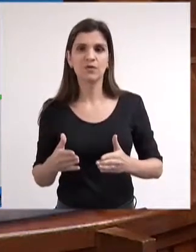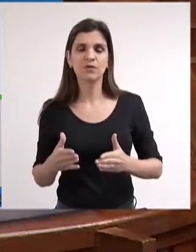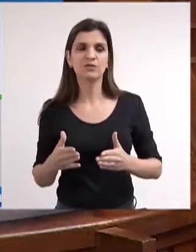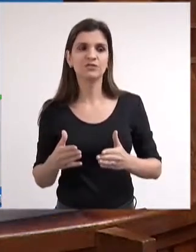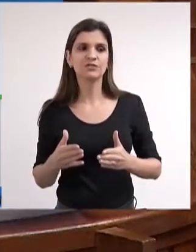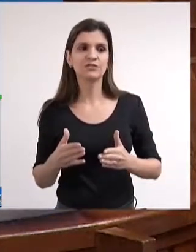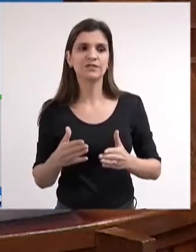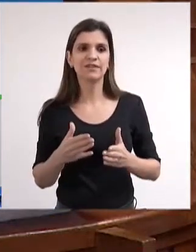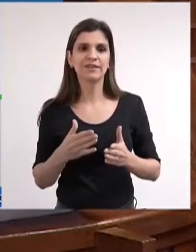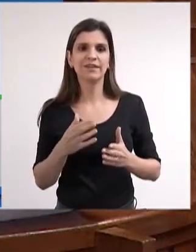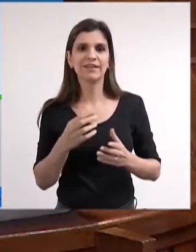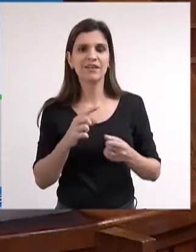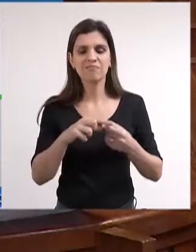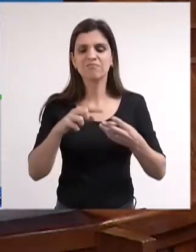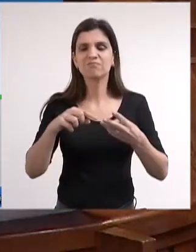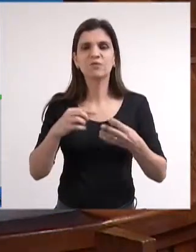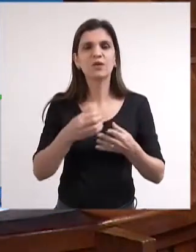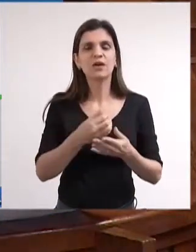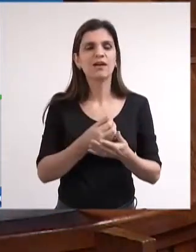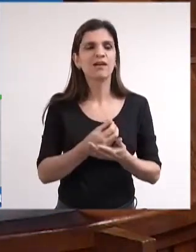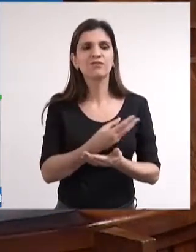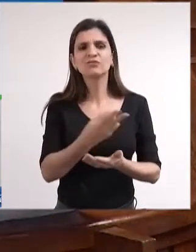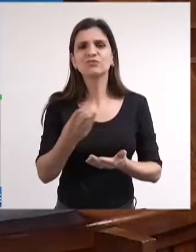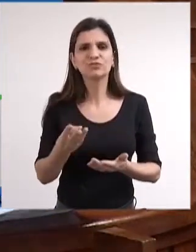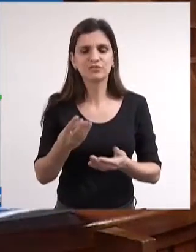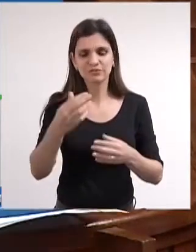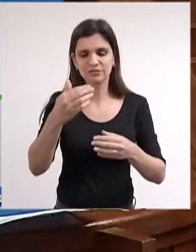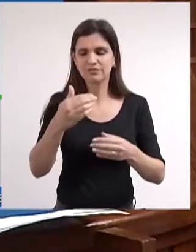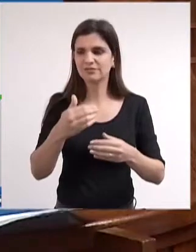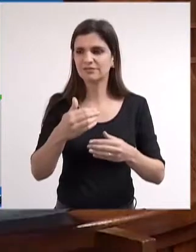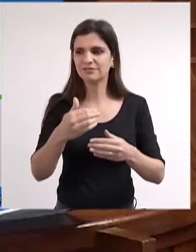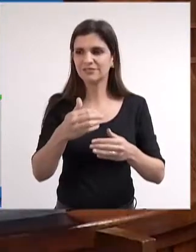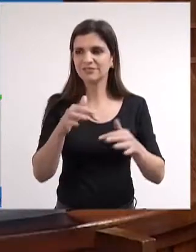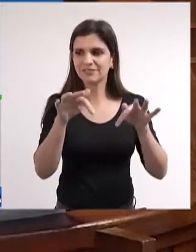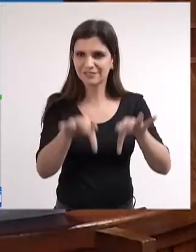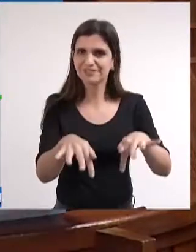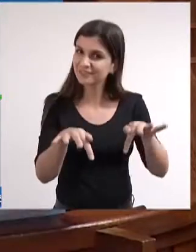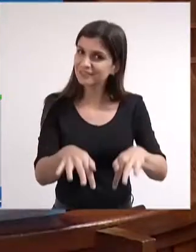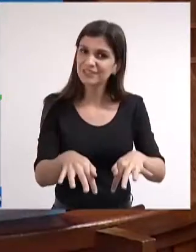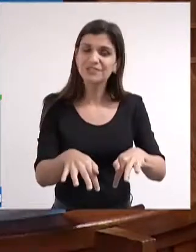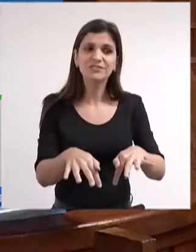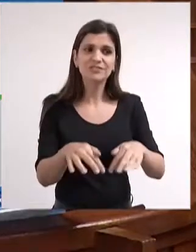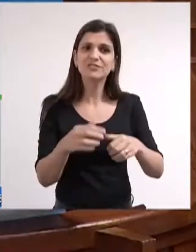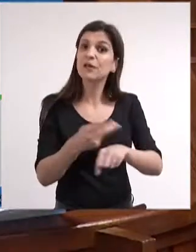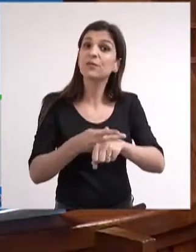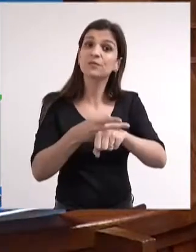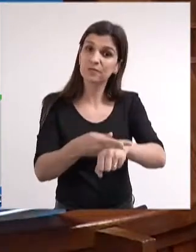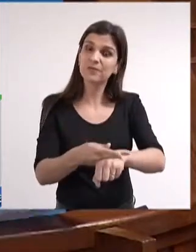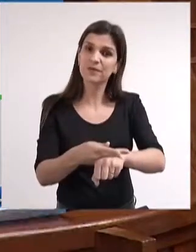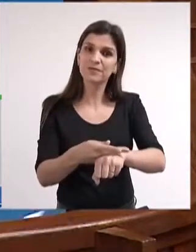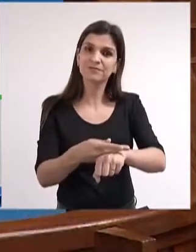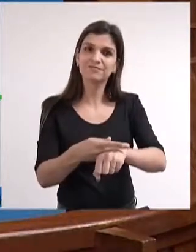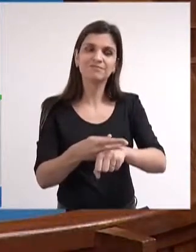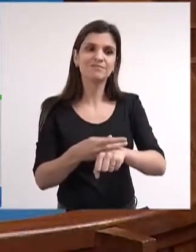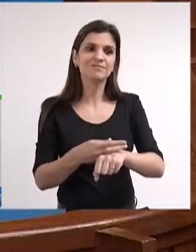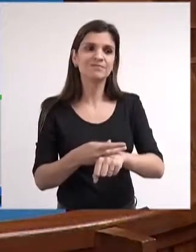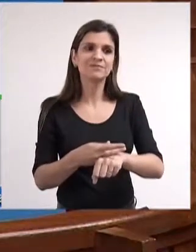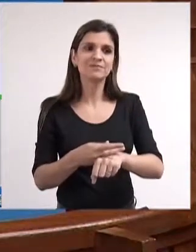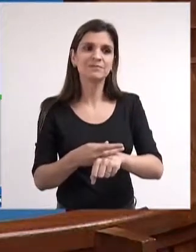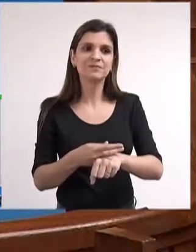finalistas para a Prefeitura de Campo Grande, um dos finalistas na edição estadual do Prêmio SEBRAE